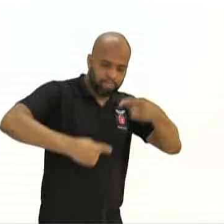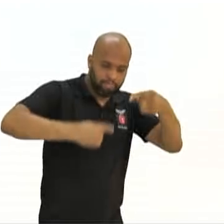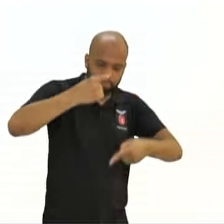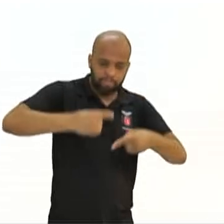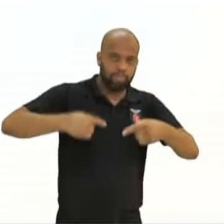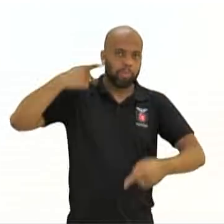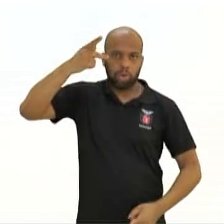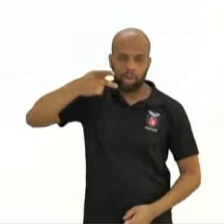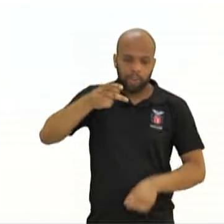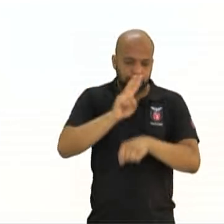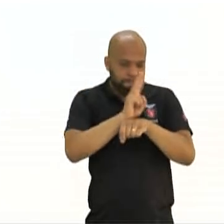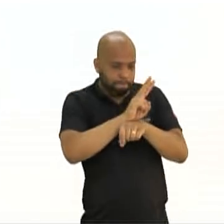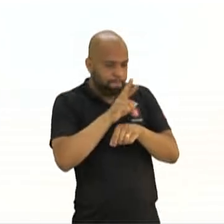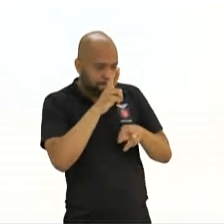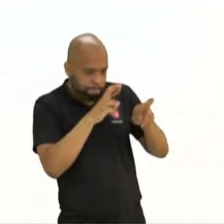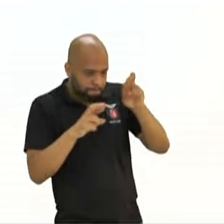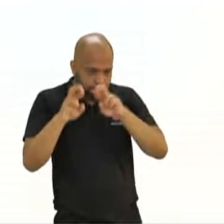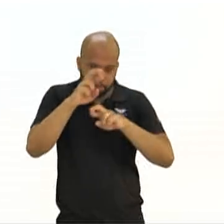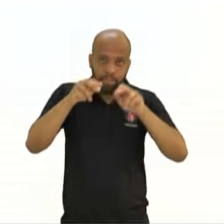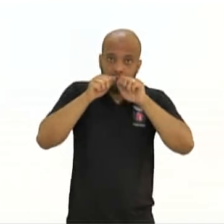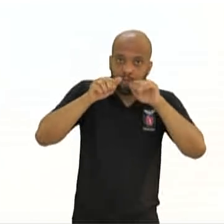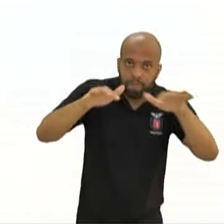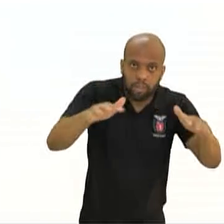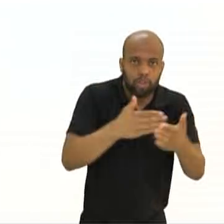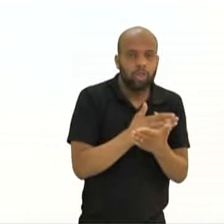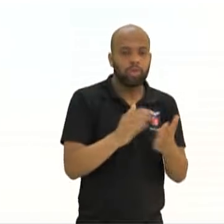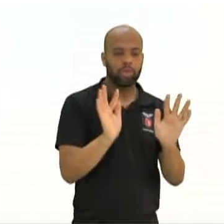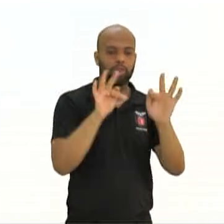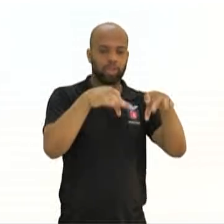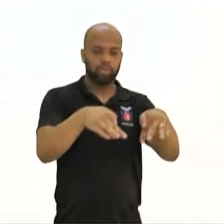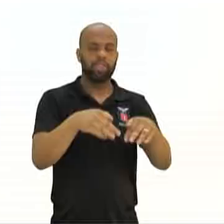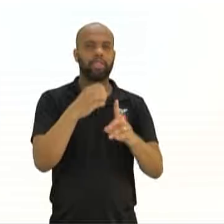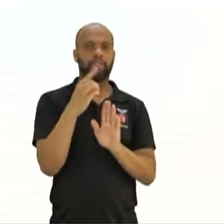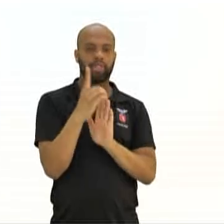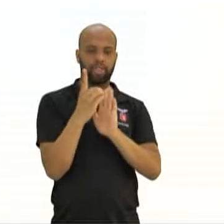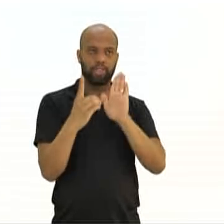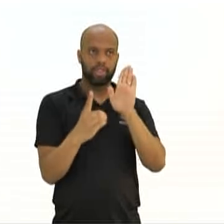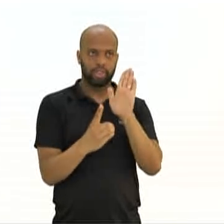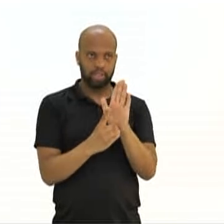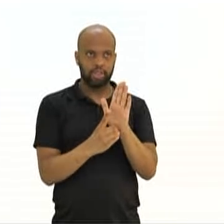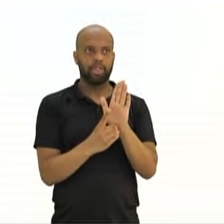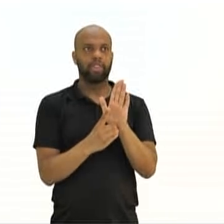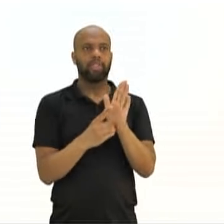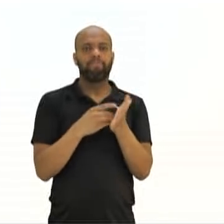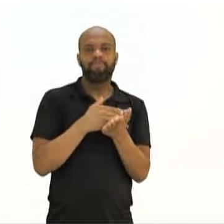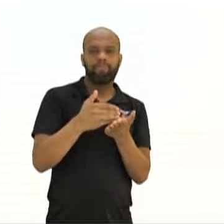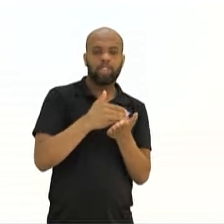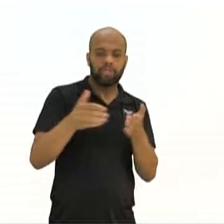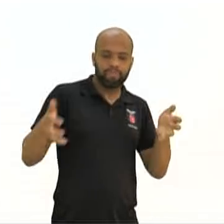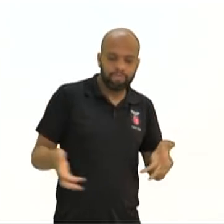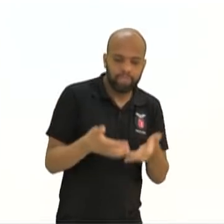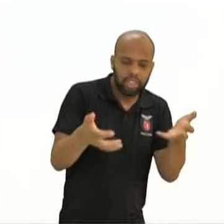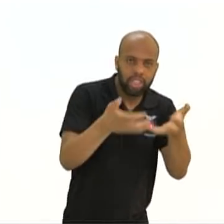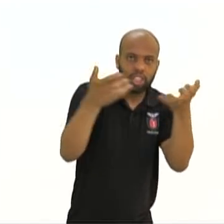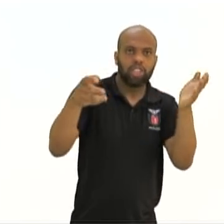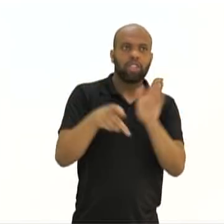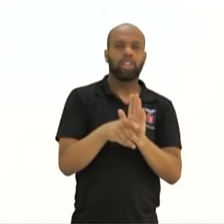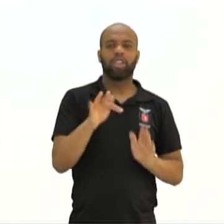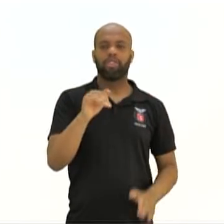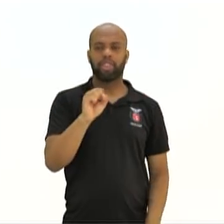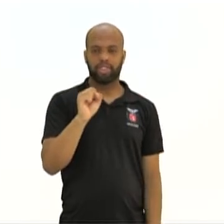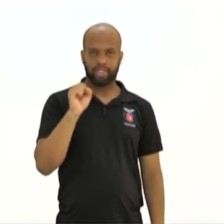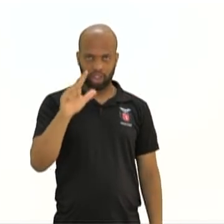era francamente expansionista e iniciou no fim da década a concessão de incentivos fiscais para o desenvolvimento